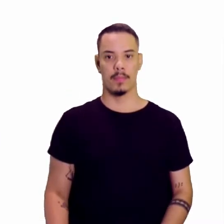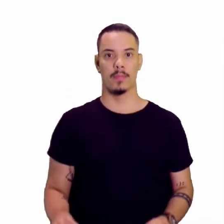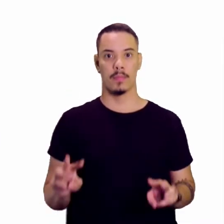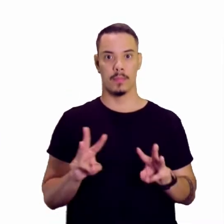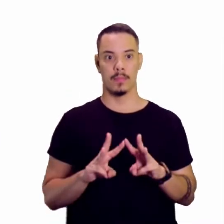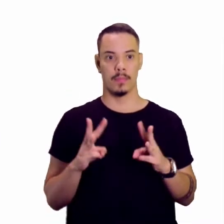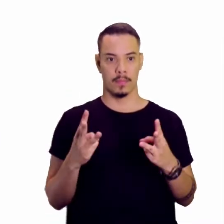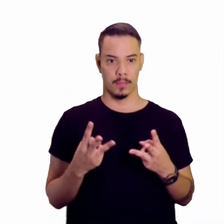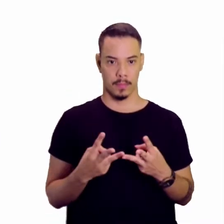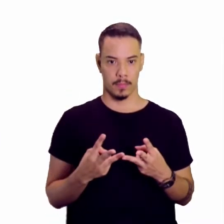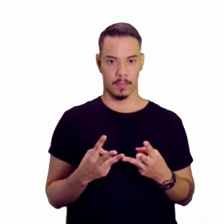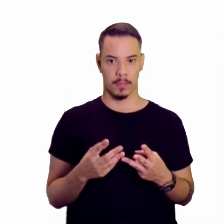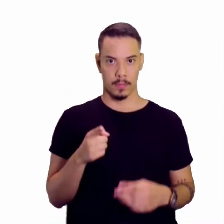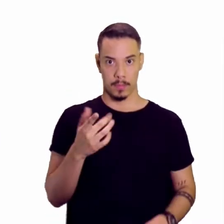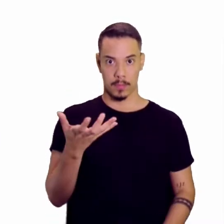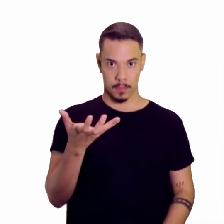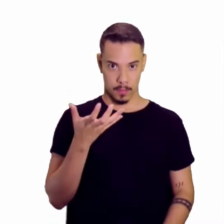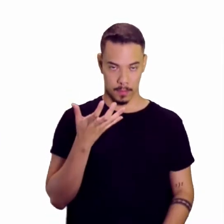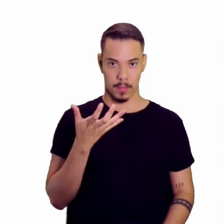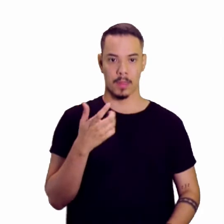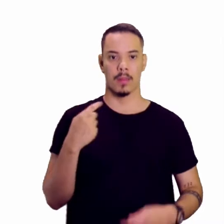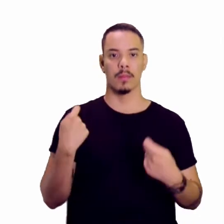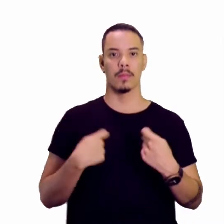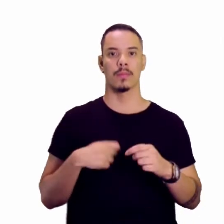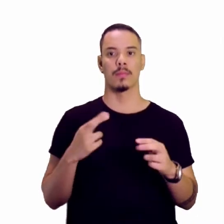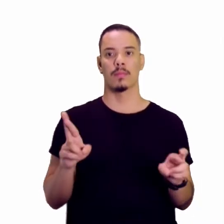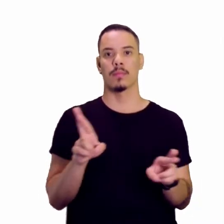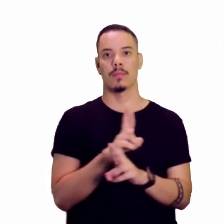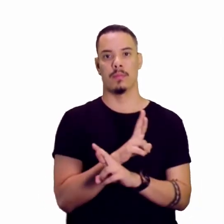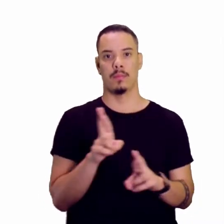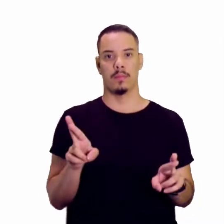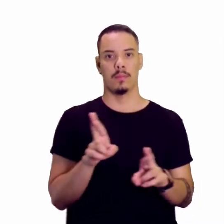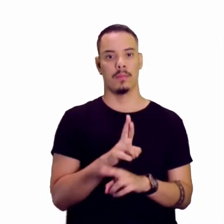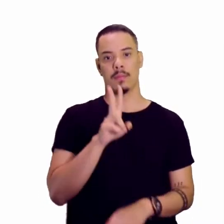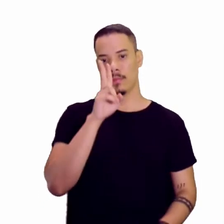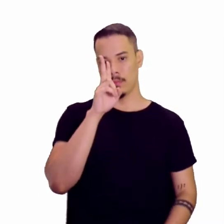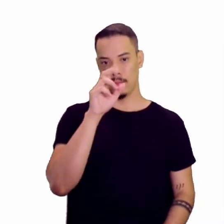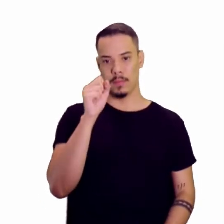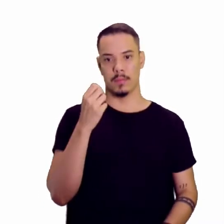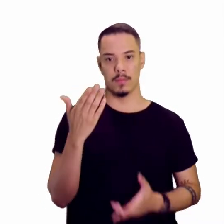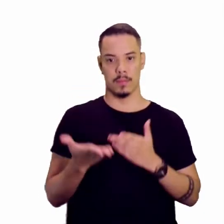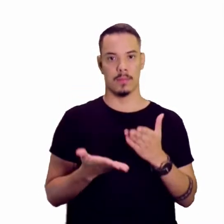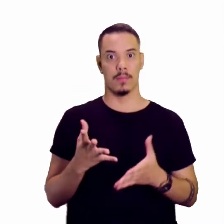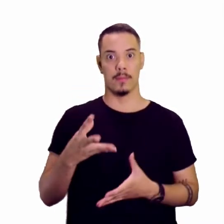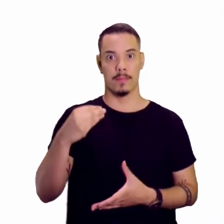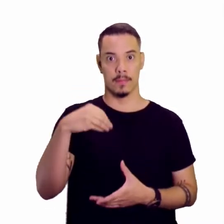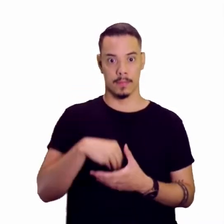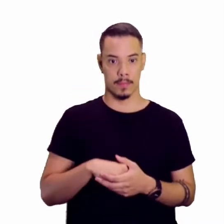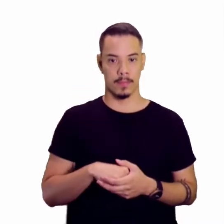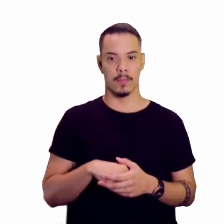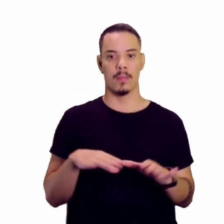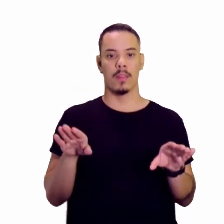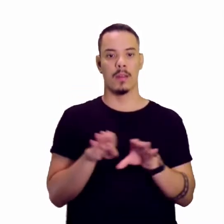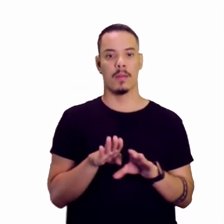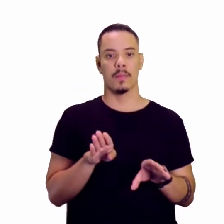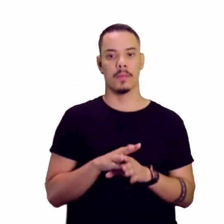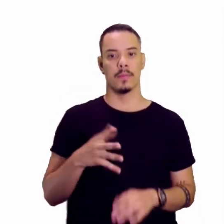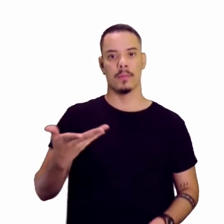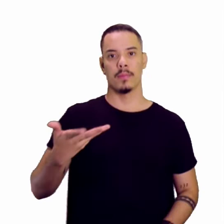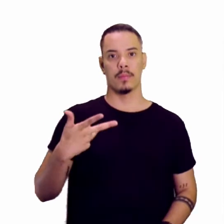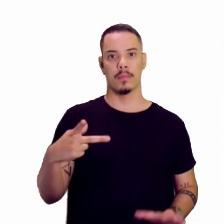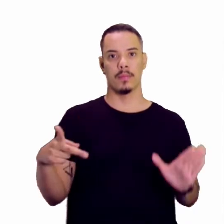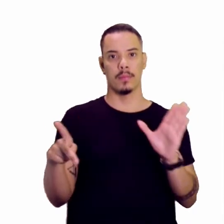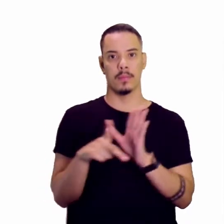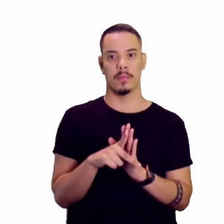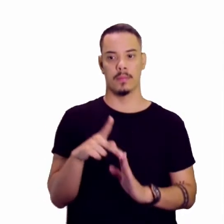equação. Exato. Se você quer a massa, você precisa relacionar a força aplicada nessa massa e a aceleração que ela vai adquirir.